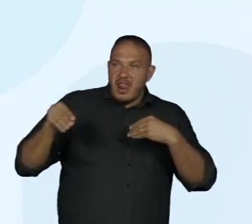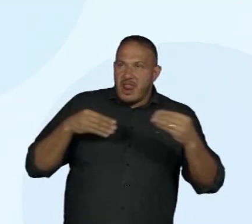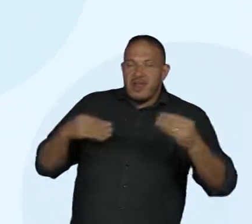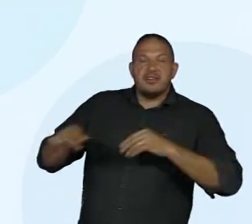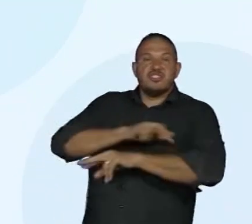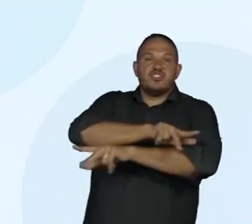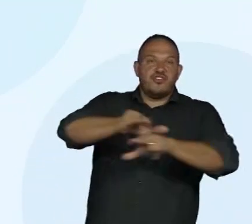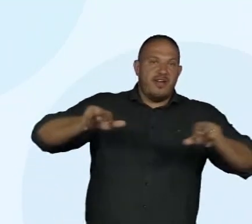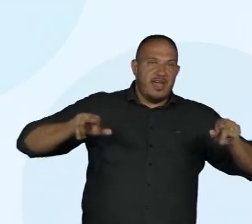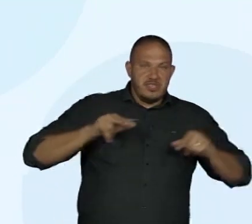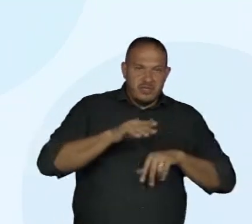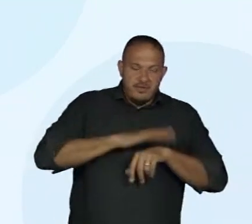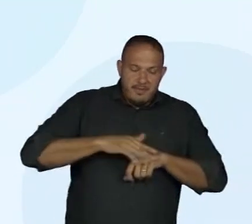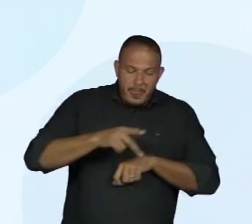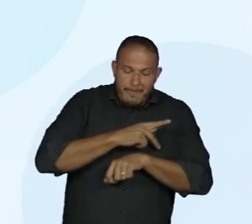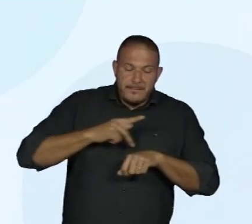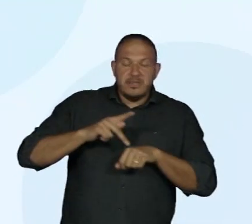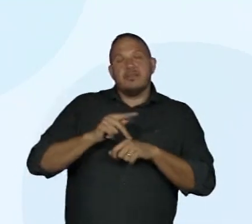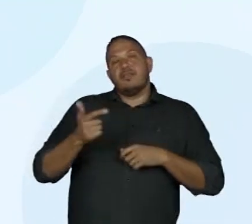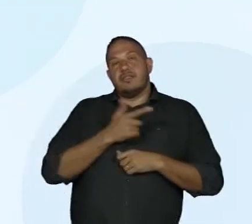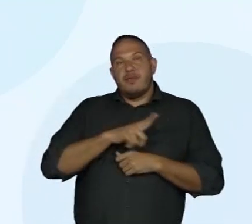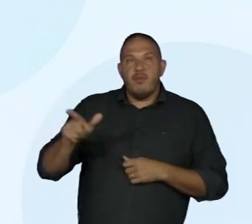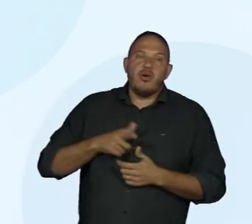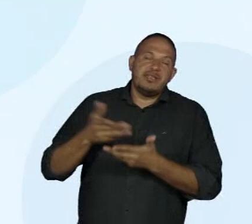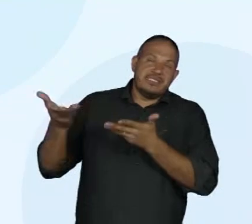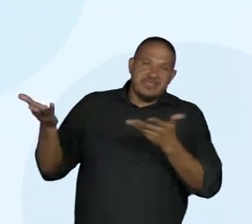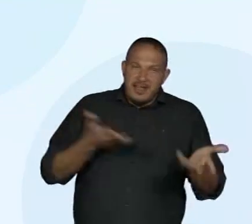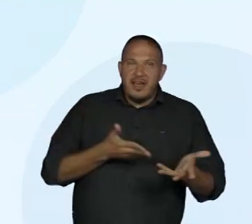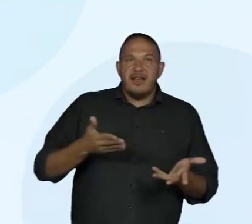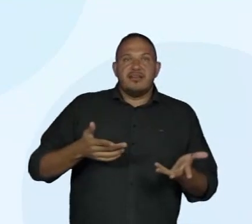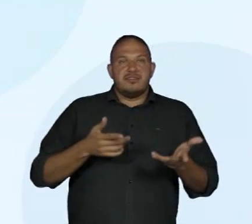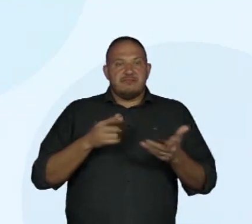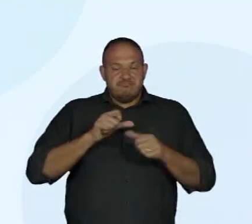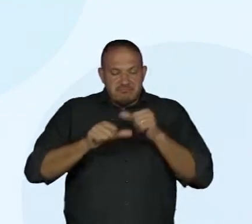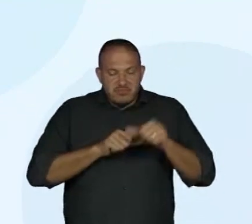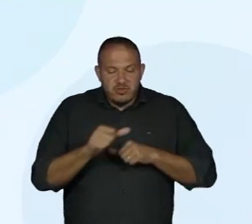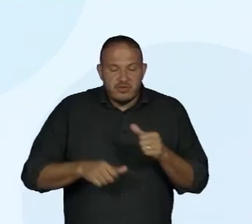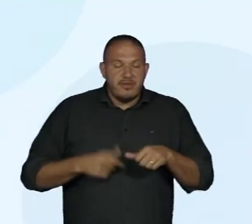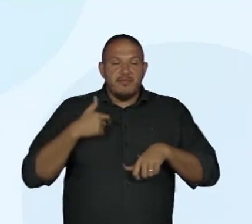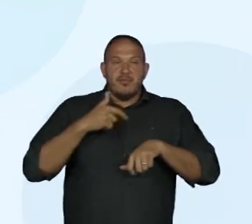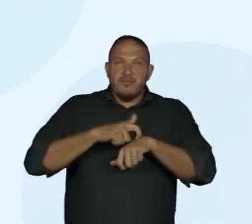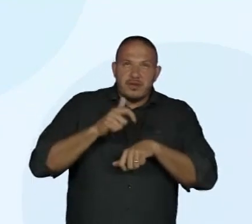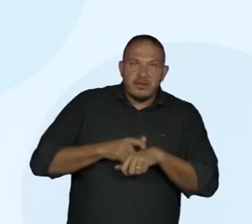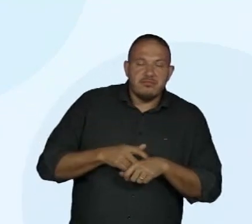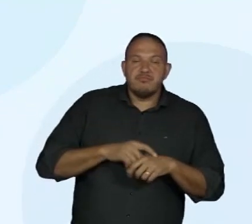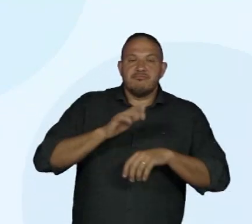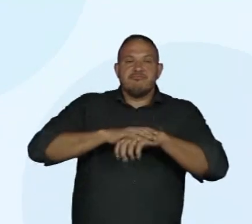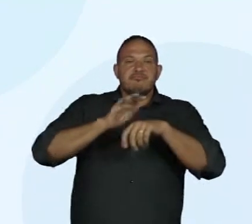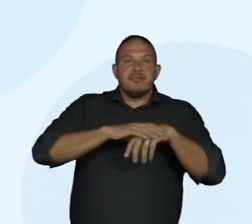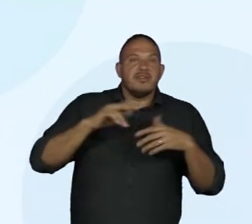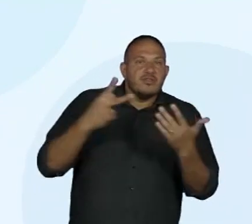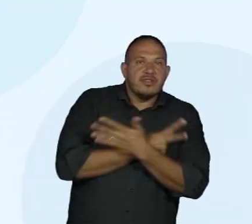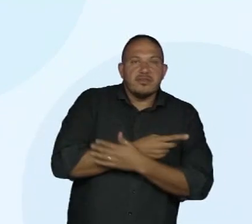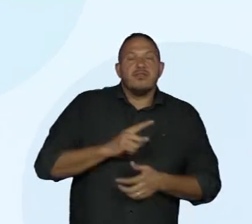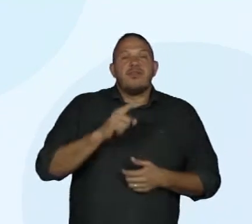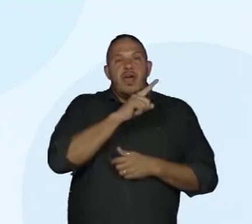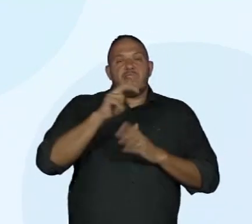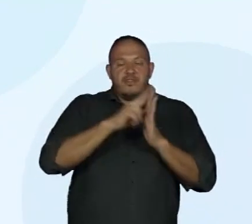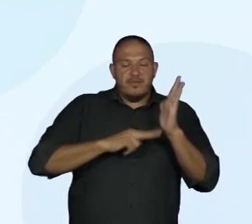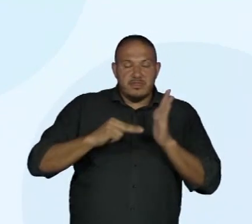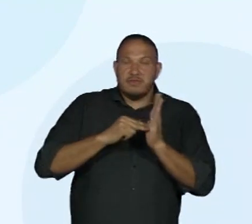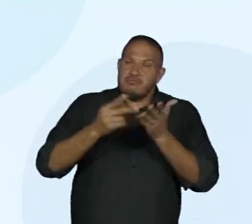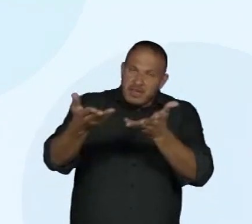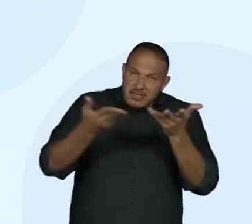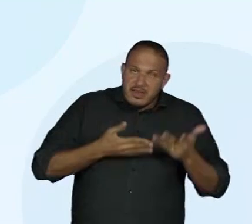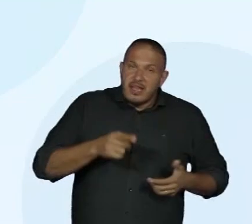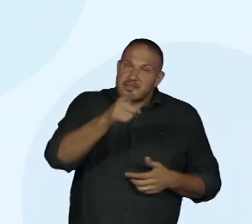Depois, traz outro fato, a data, o local onde a flexibilização aconteceu, na Nova Zelândia. E aí, traz esse